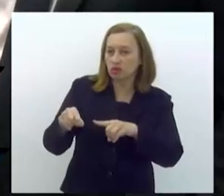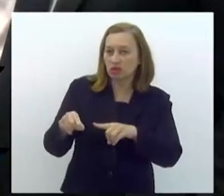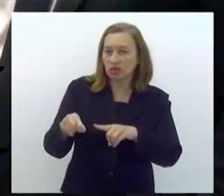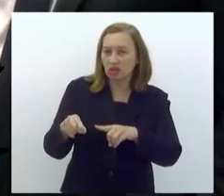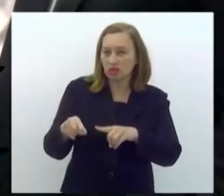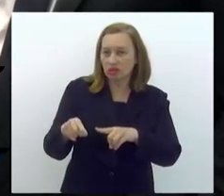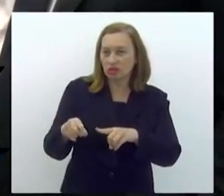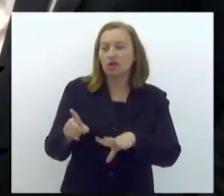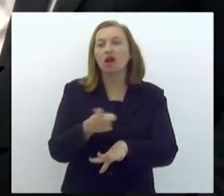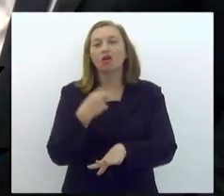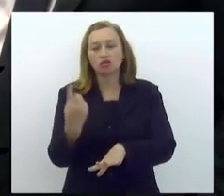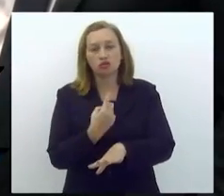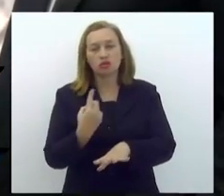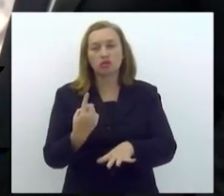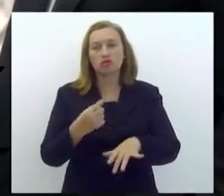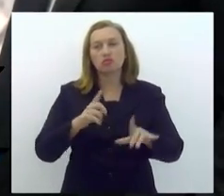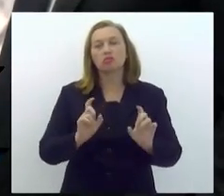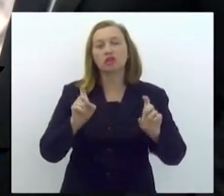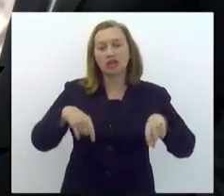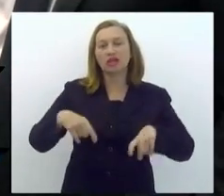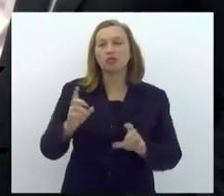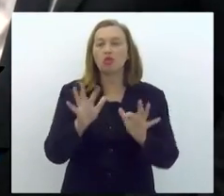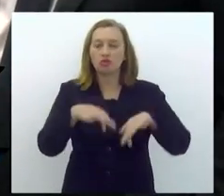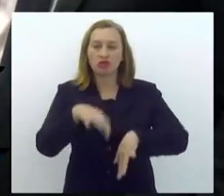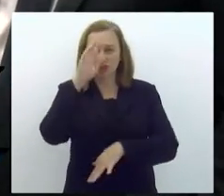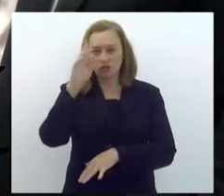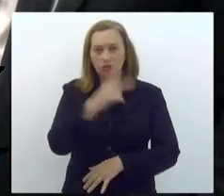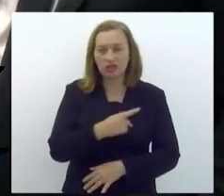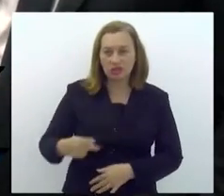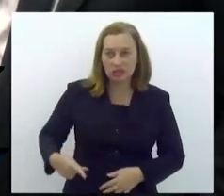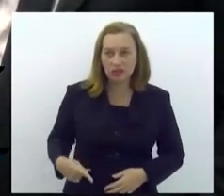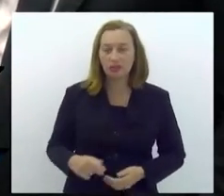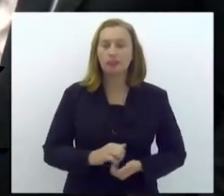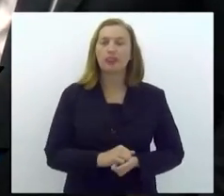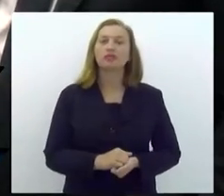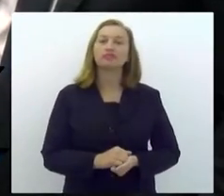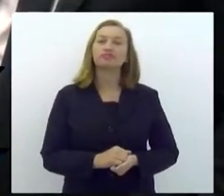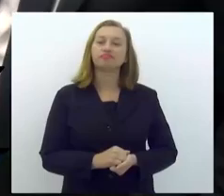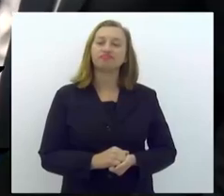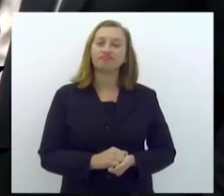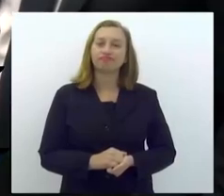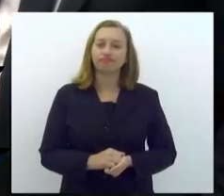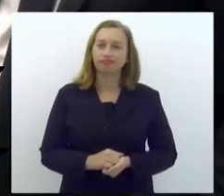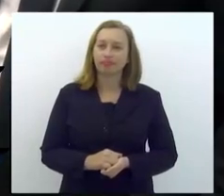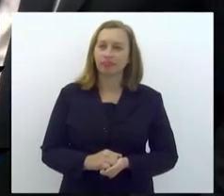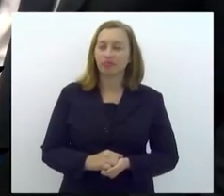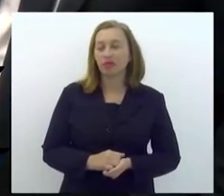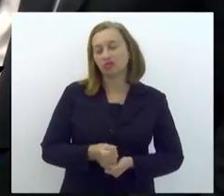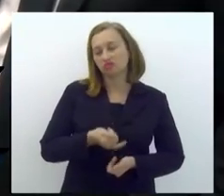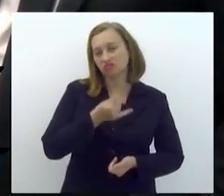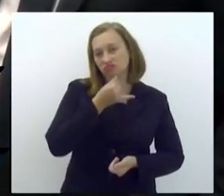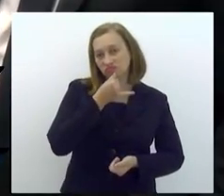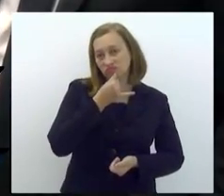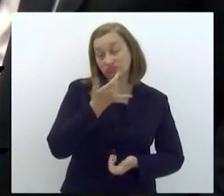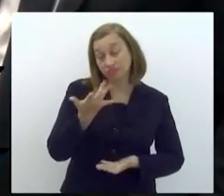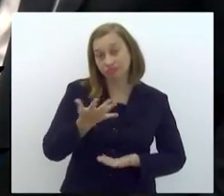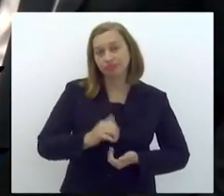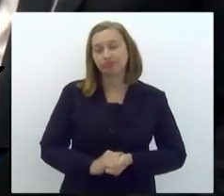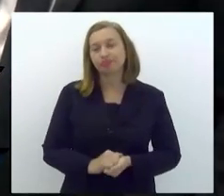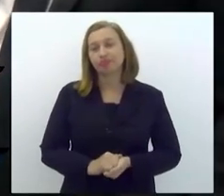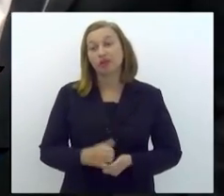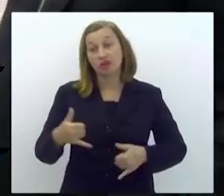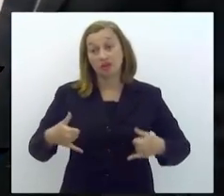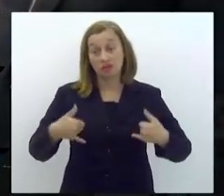aos nossos mandatos e por fim Presidente eu venho aqui lastimar um aniversário hoje